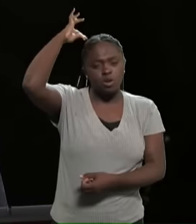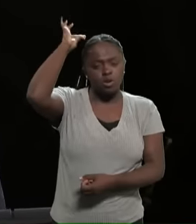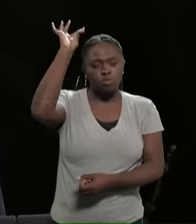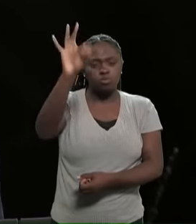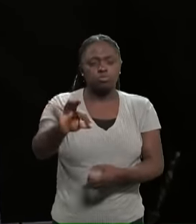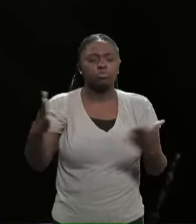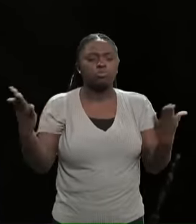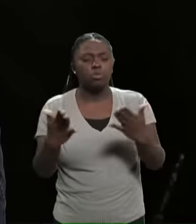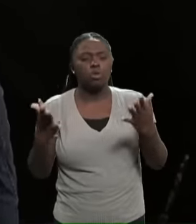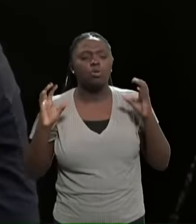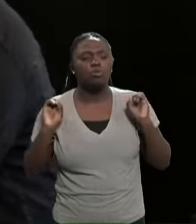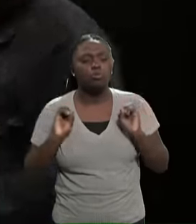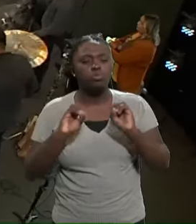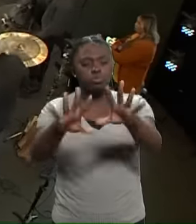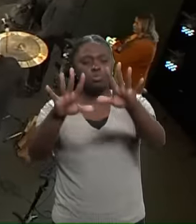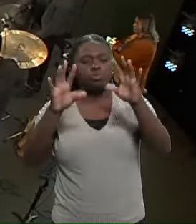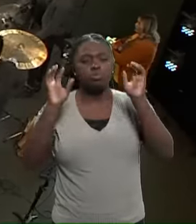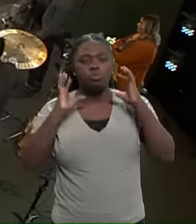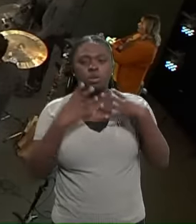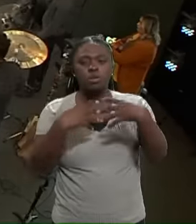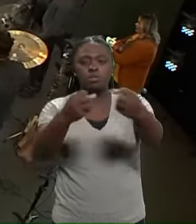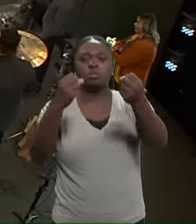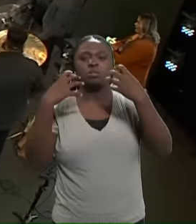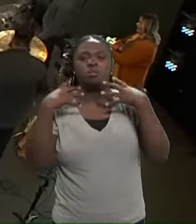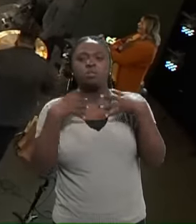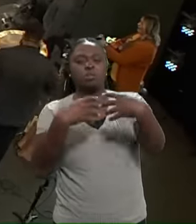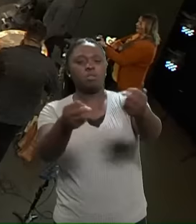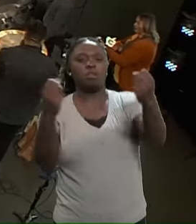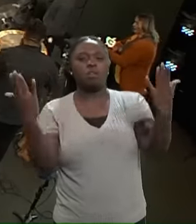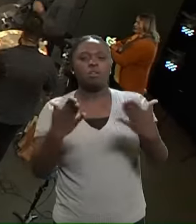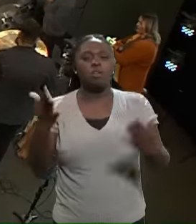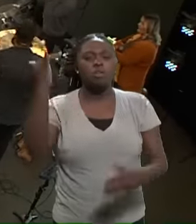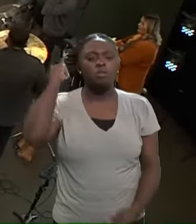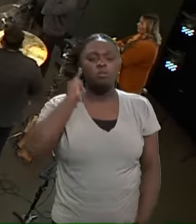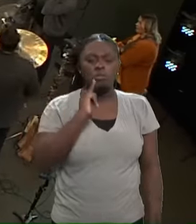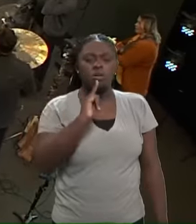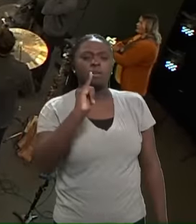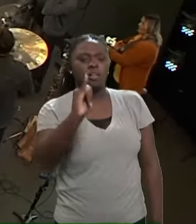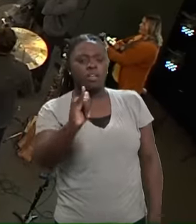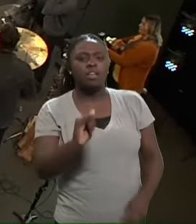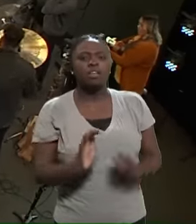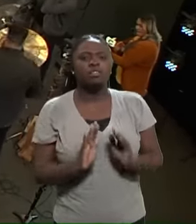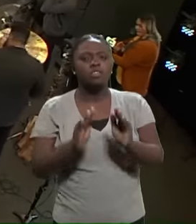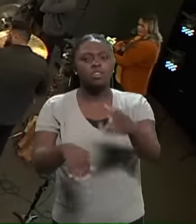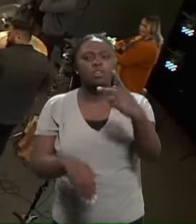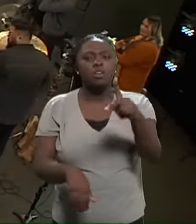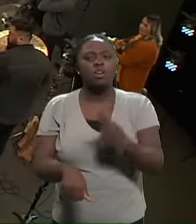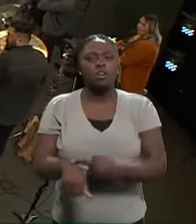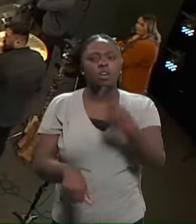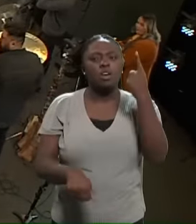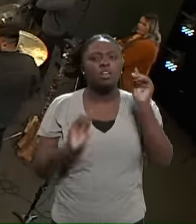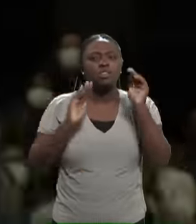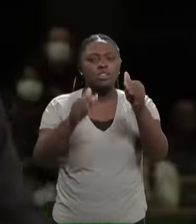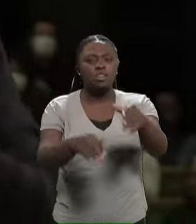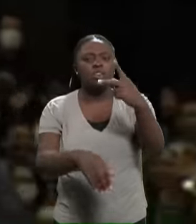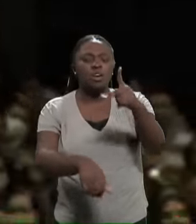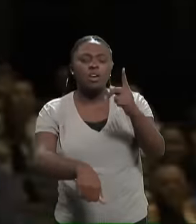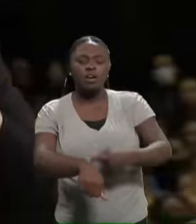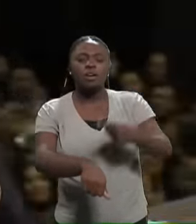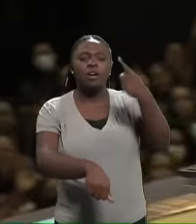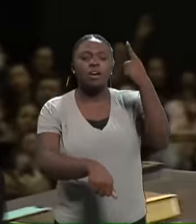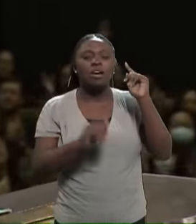agora, agora, agora, agora, agora, agora. Profetiza para alguém. Chegou a tua hora, chegou a tua hora, chegou a